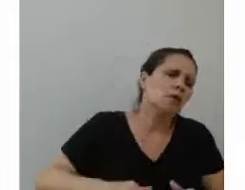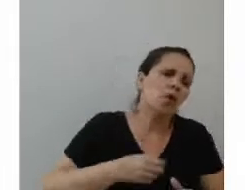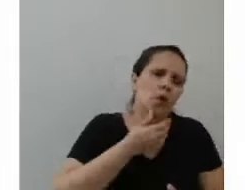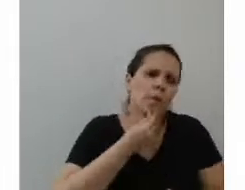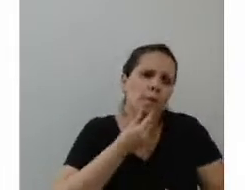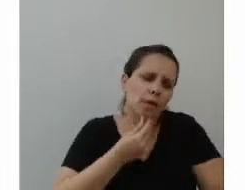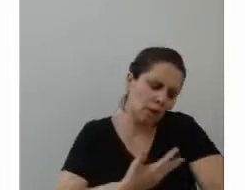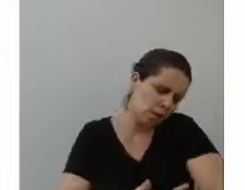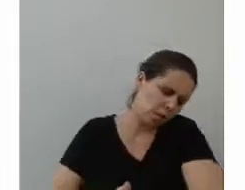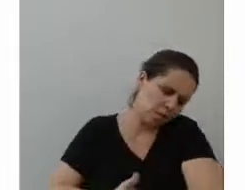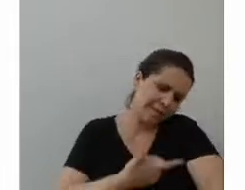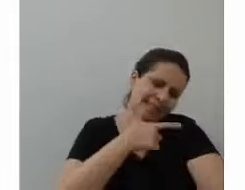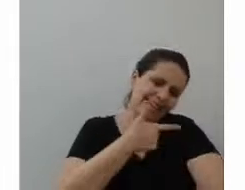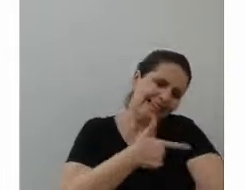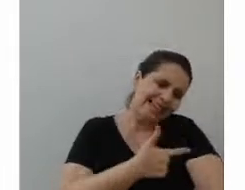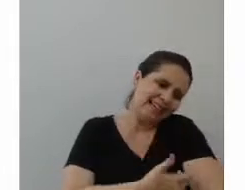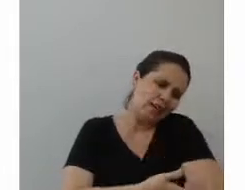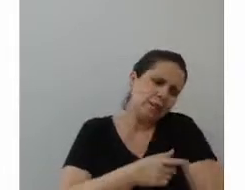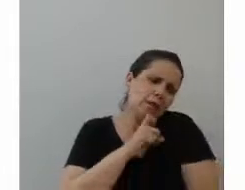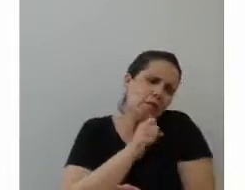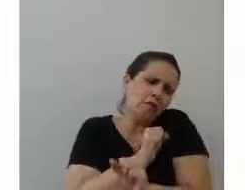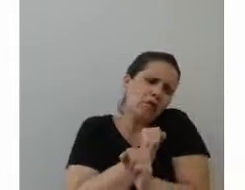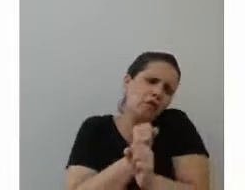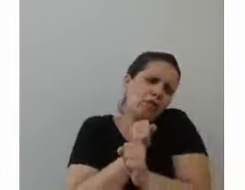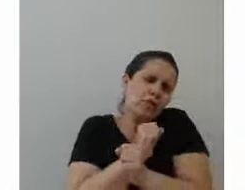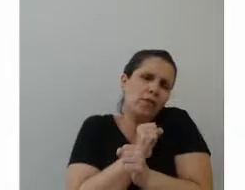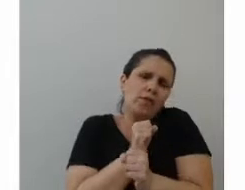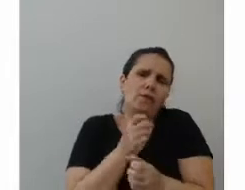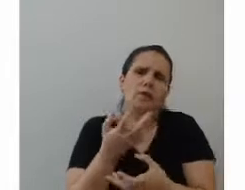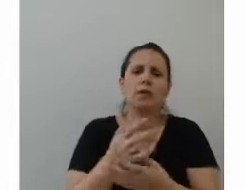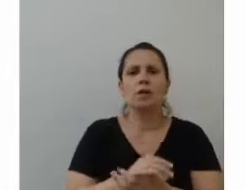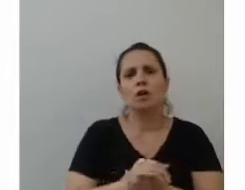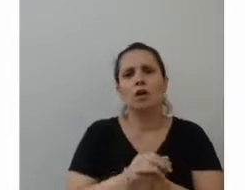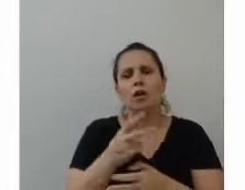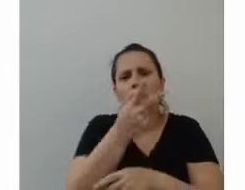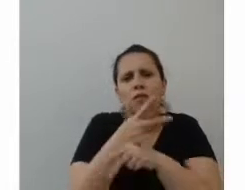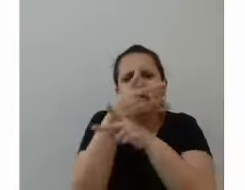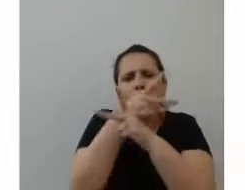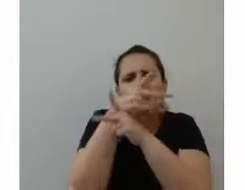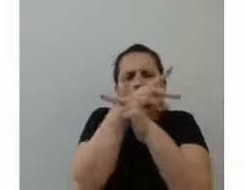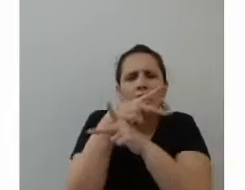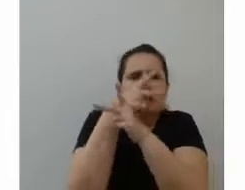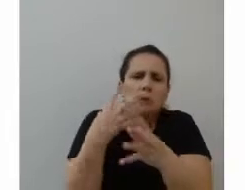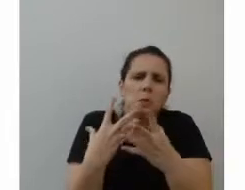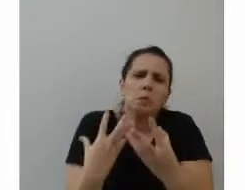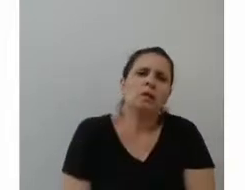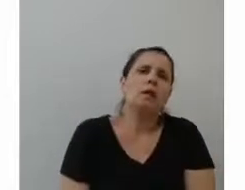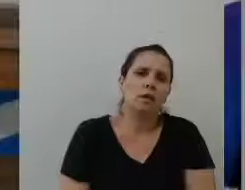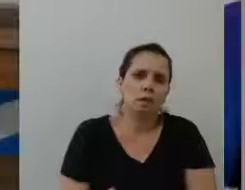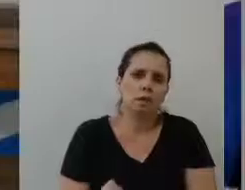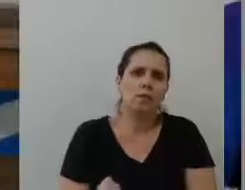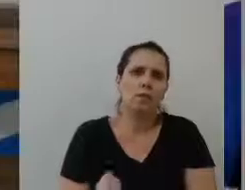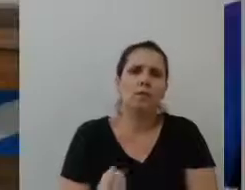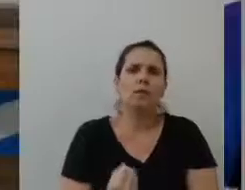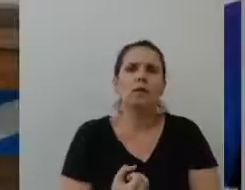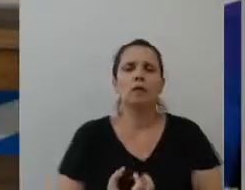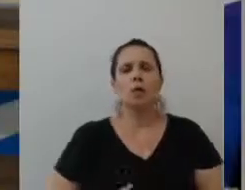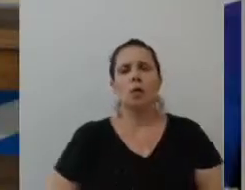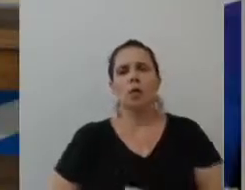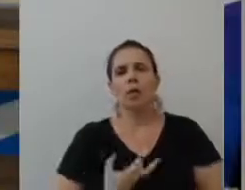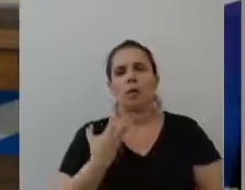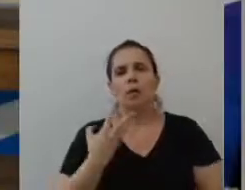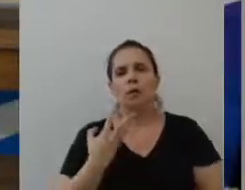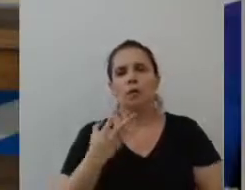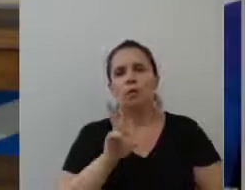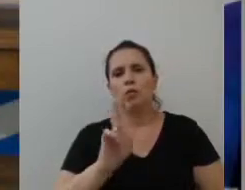ri contente, mas treme e grita gelado, se nas palhas do telhado ruge o vento do sertão. E aí a gente tem o poeta dos negros,